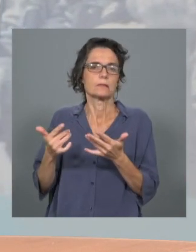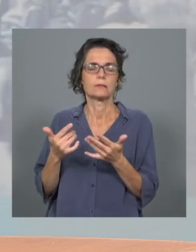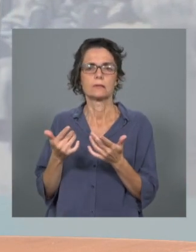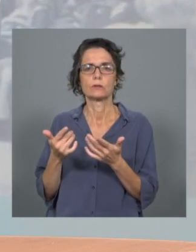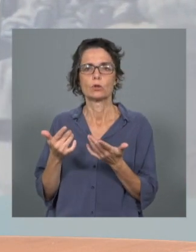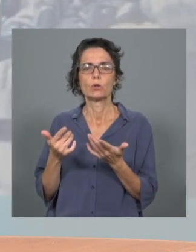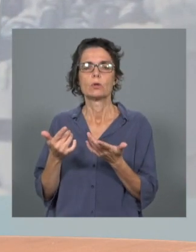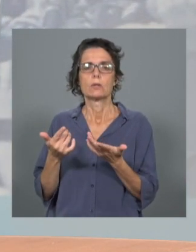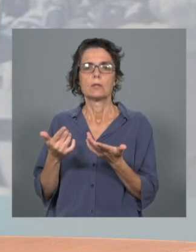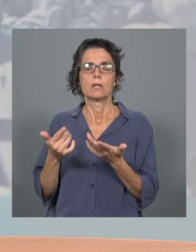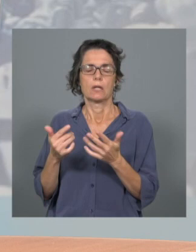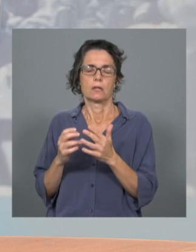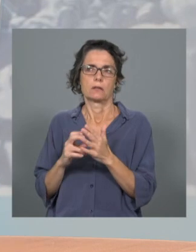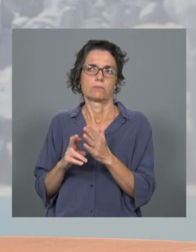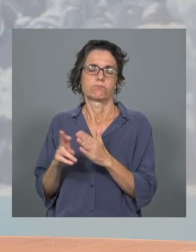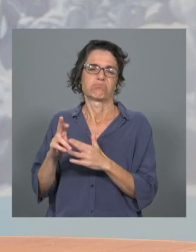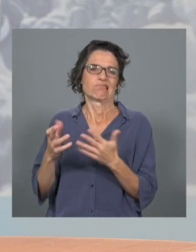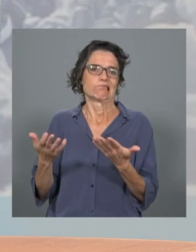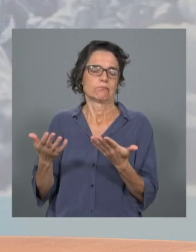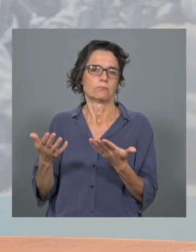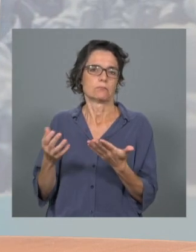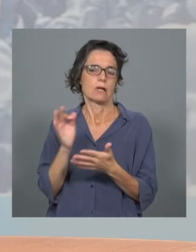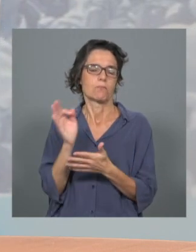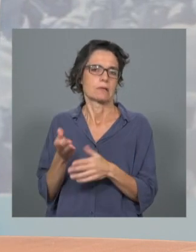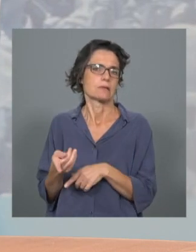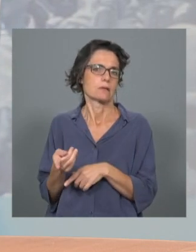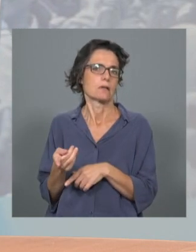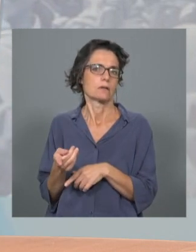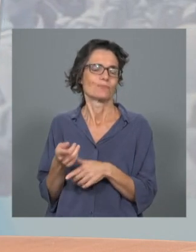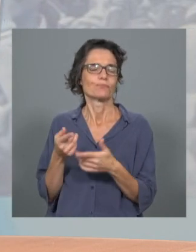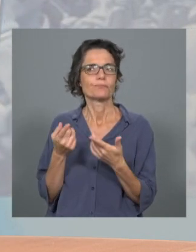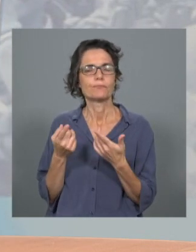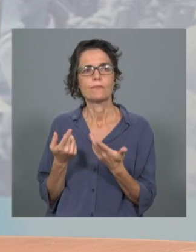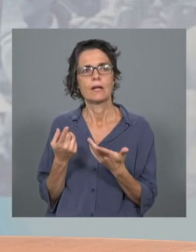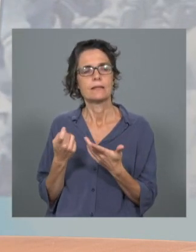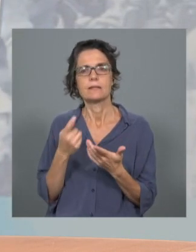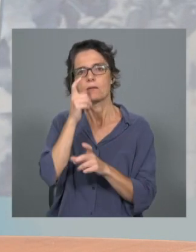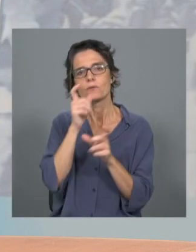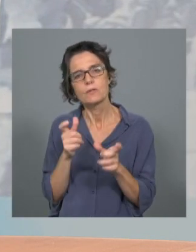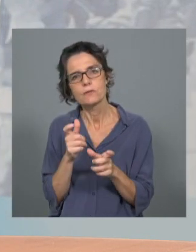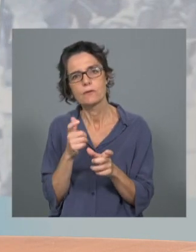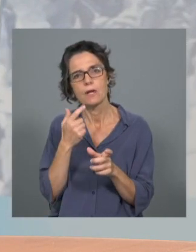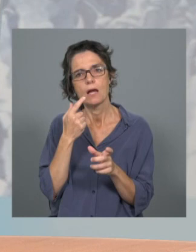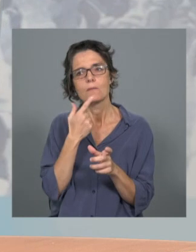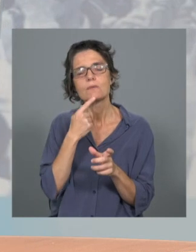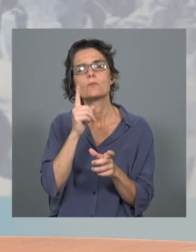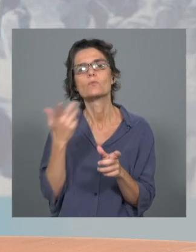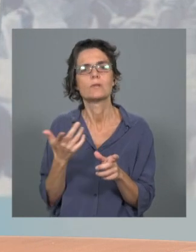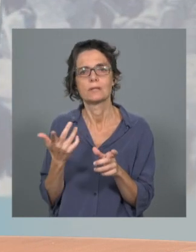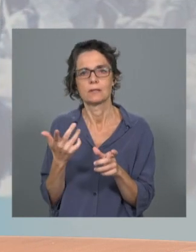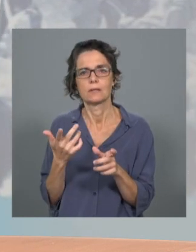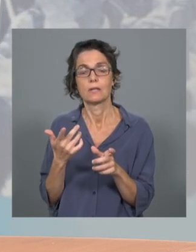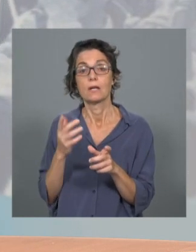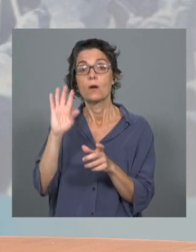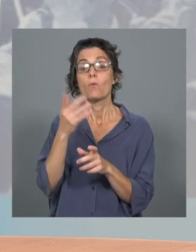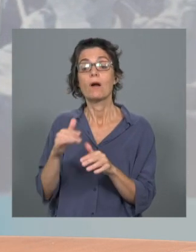autárquicas, é muito elevada. E essa abstenção, é preciso que as pessoas tenham consciência de que a sua